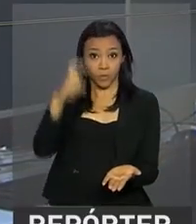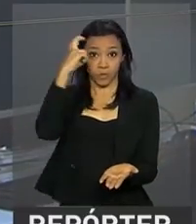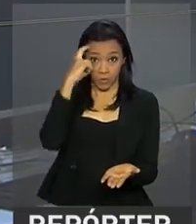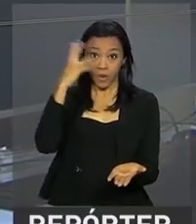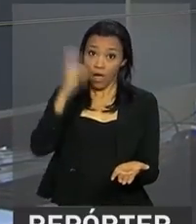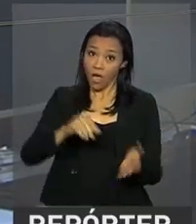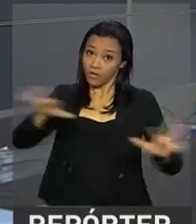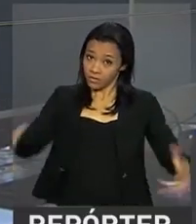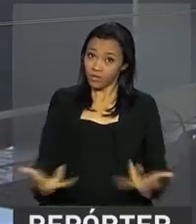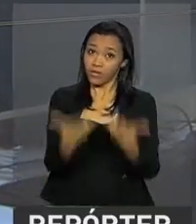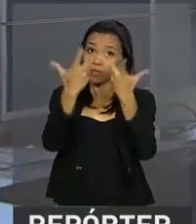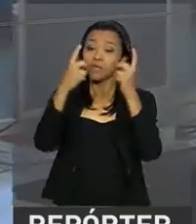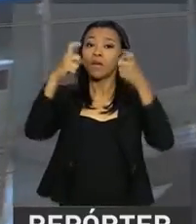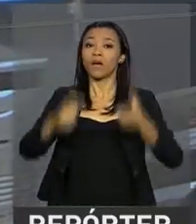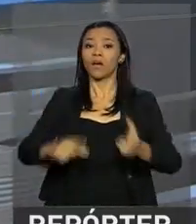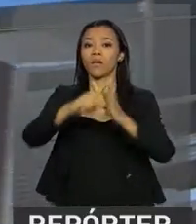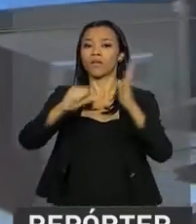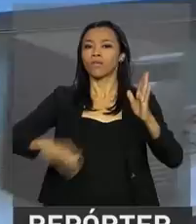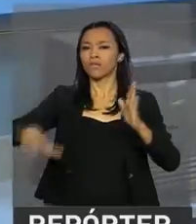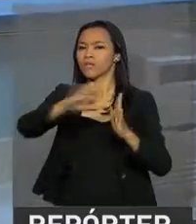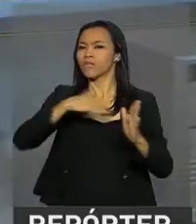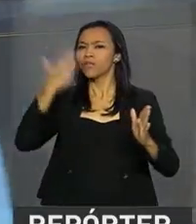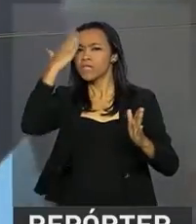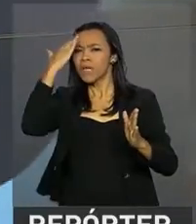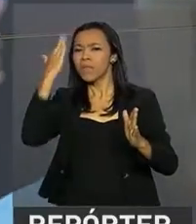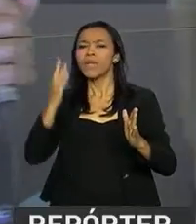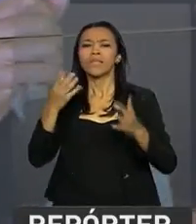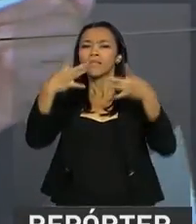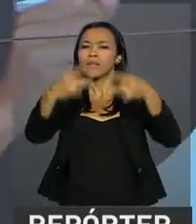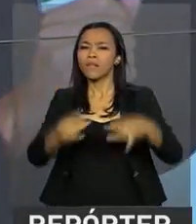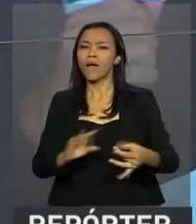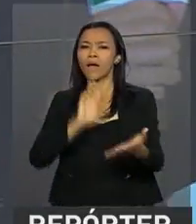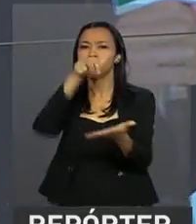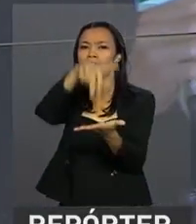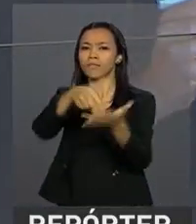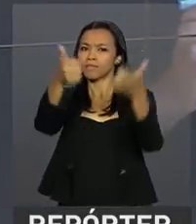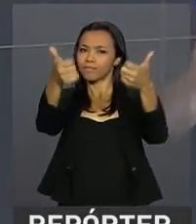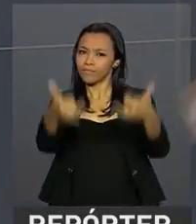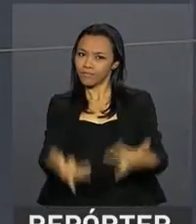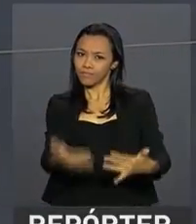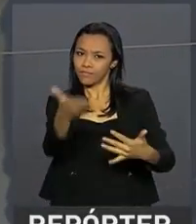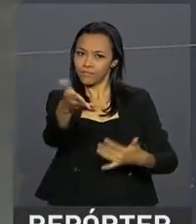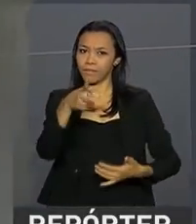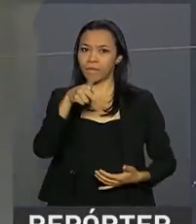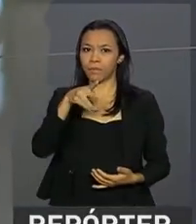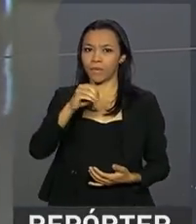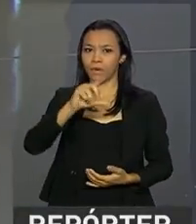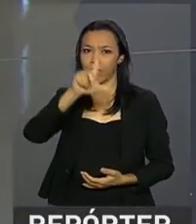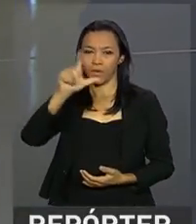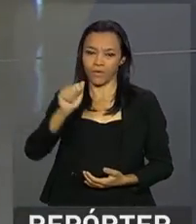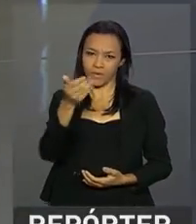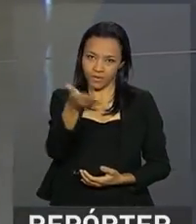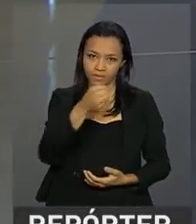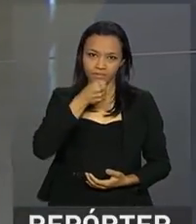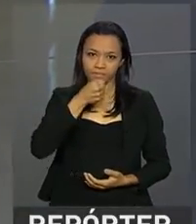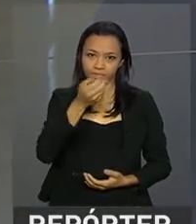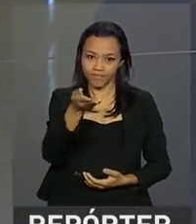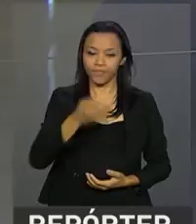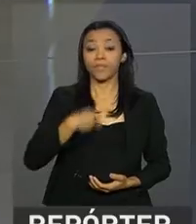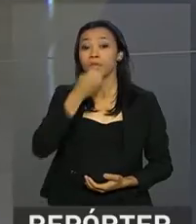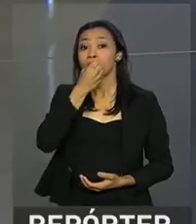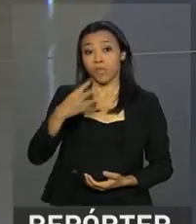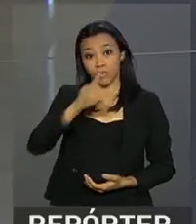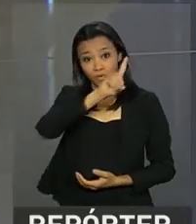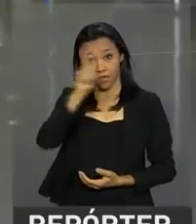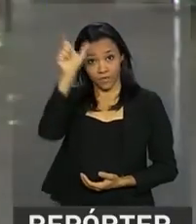Planalto e é para lá que vamos ao vivo saber os detalhes com Paola De Orte. Oi, Paola, bom dia para você. Oi, Renata, bom dia para você, bom dia